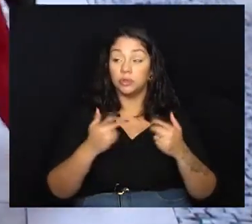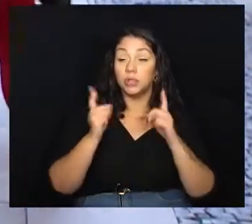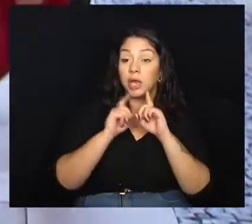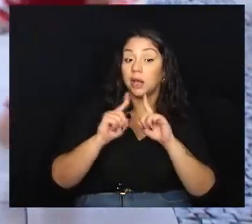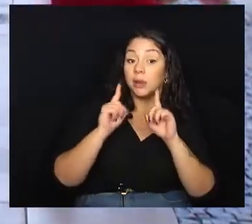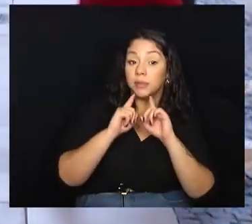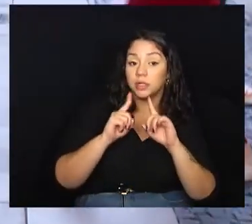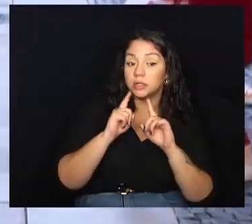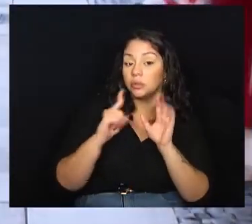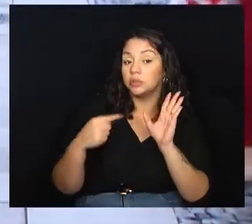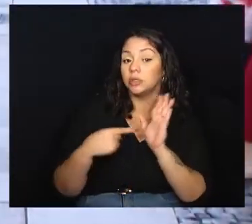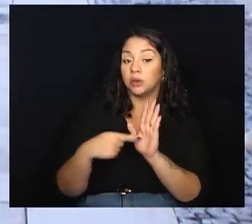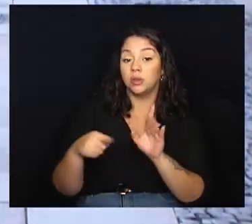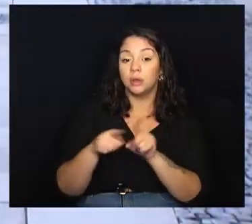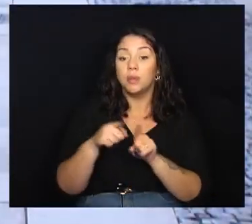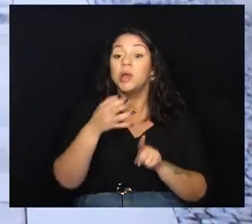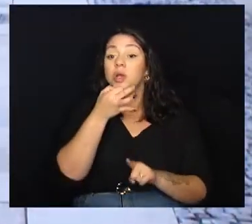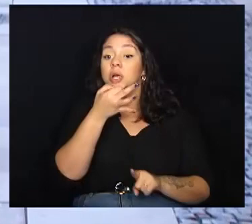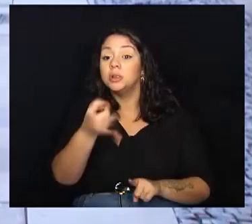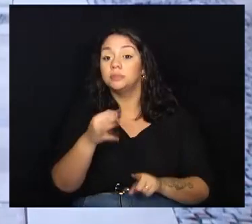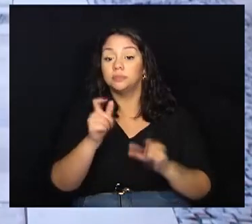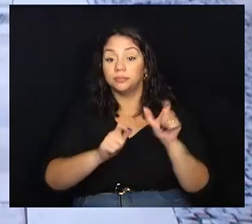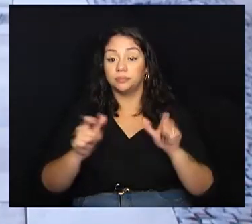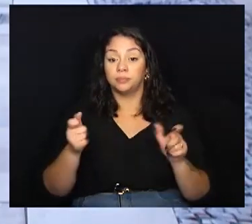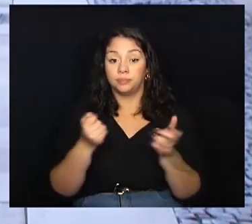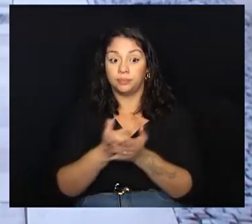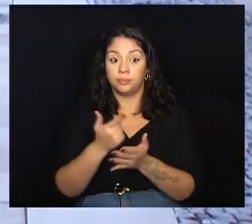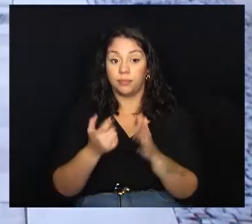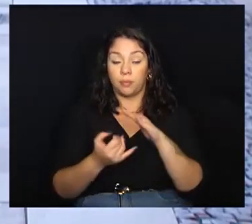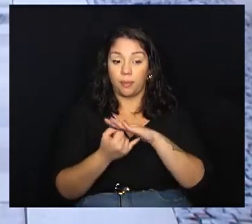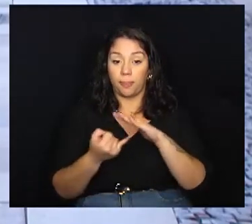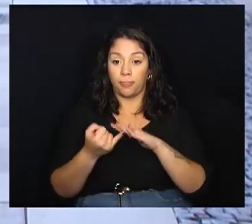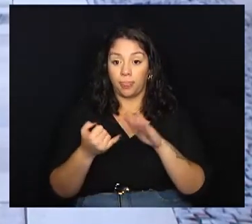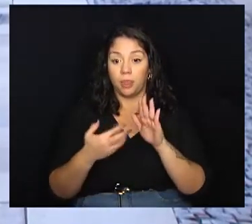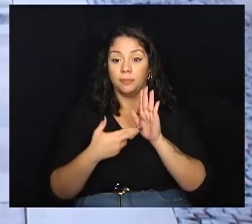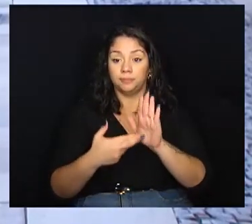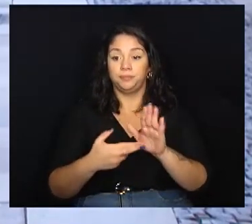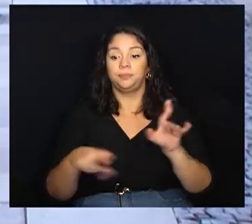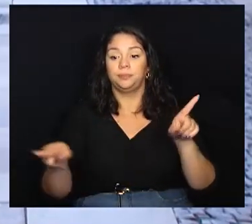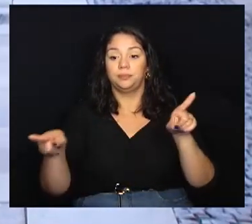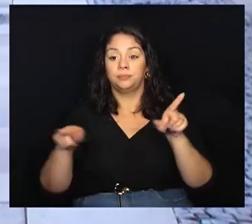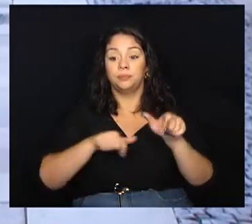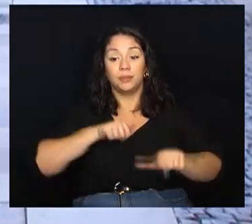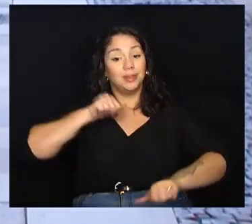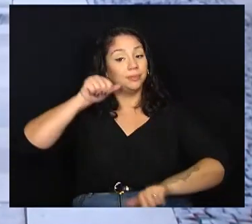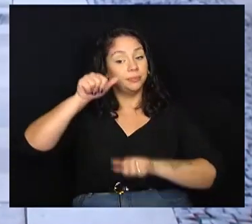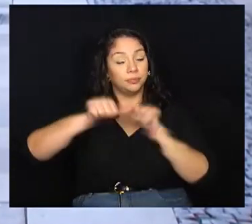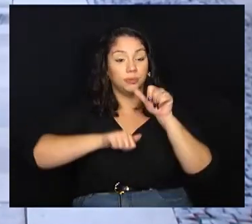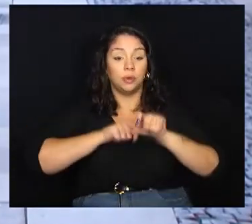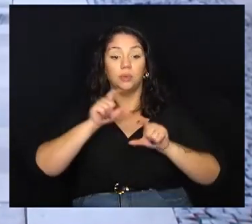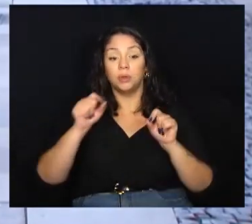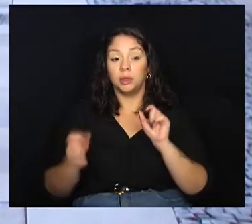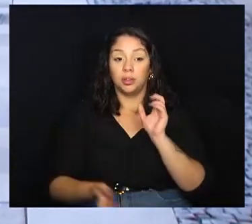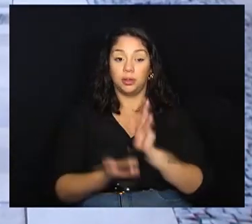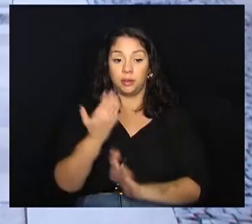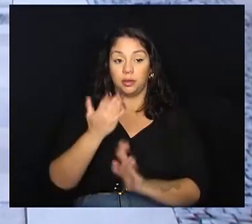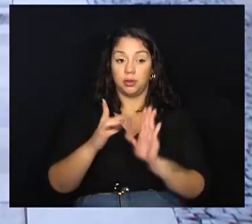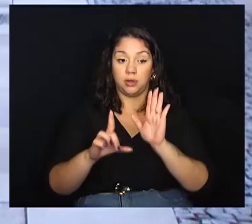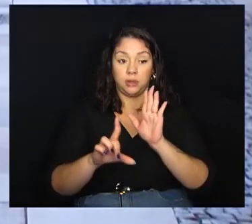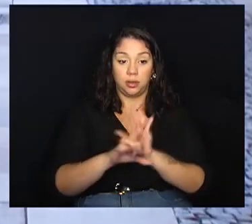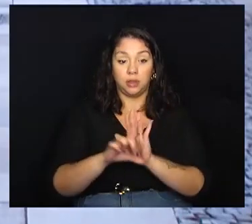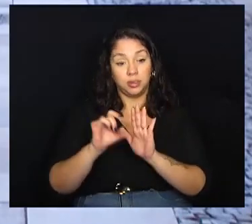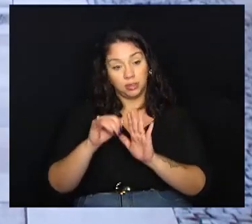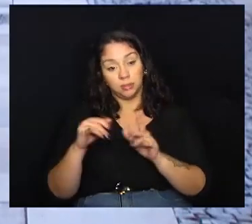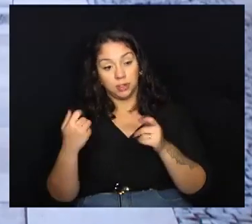e sugestões apresentadas por consumidores, entidades representativas e transformá-las em medidas legislativas, se for o